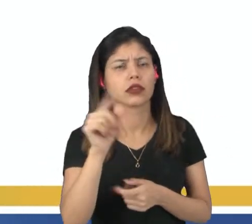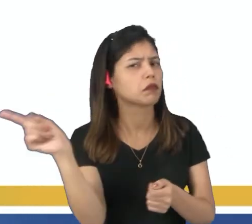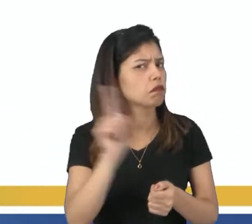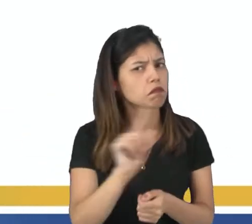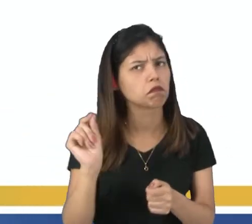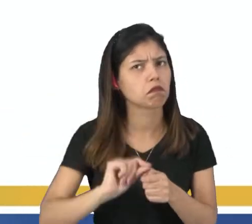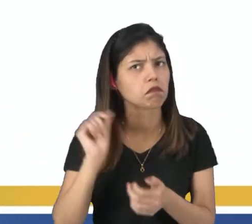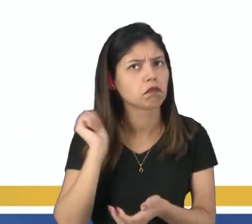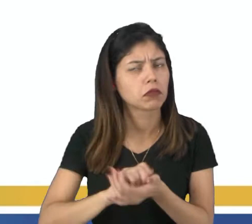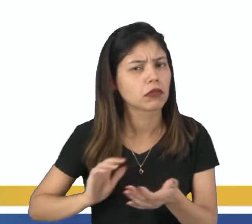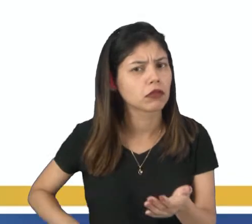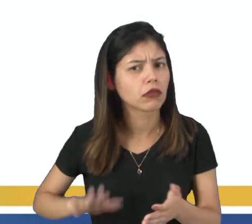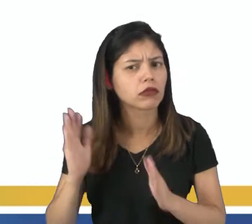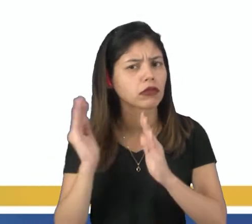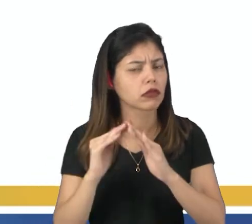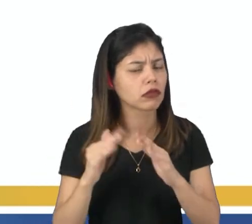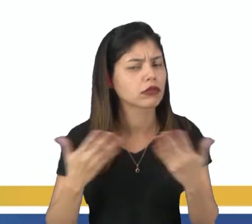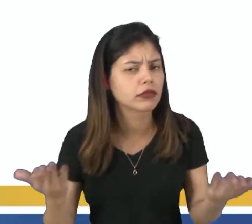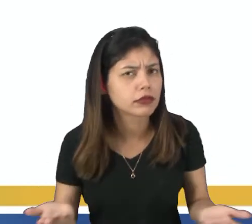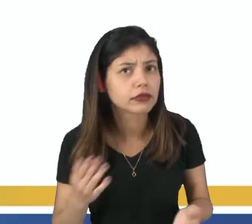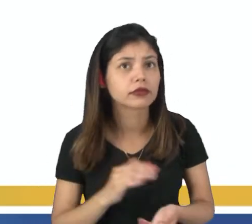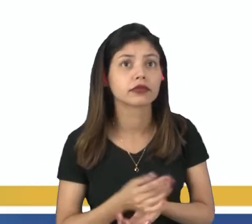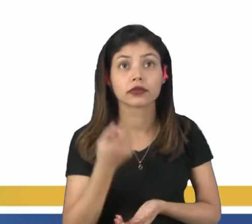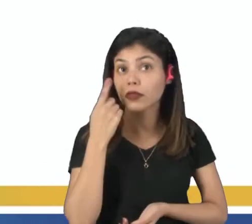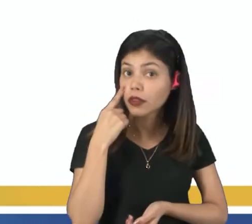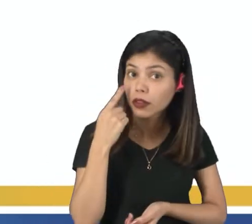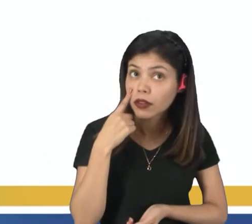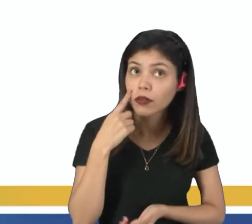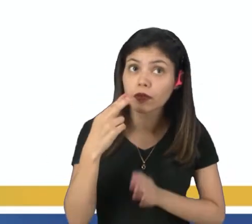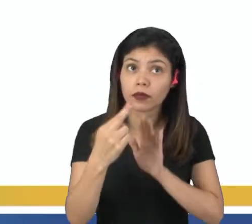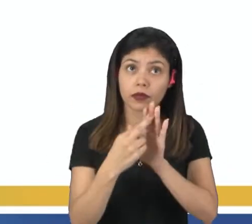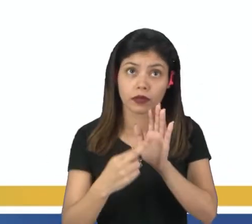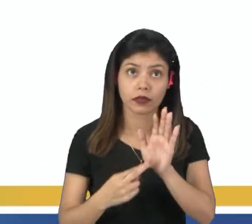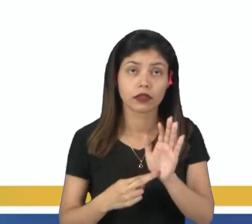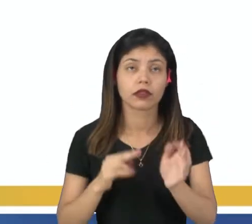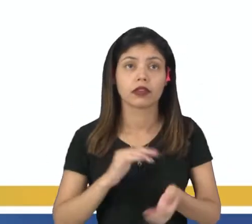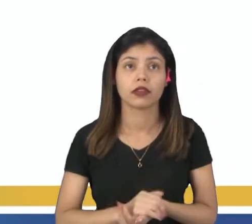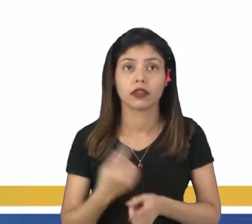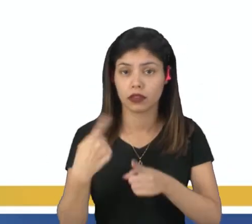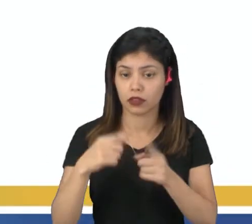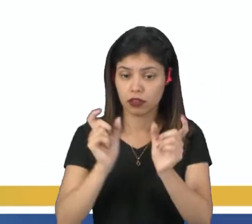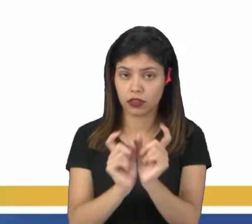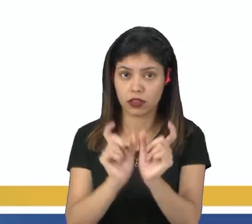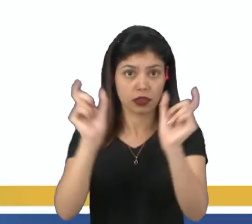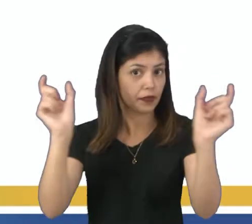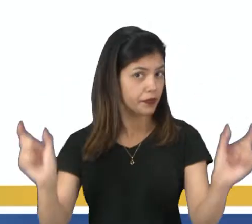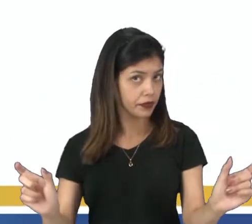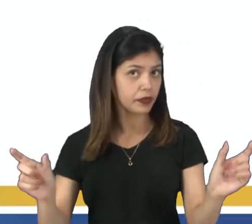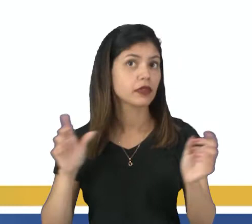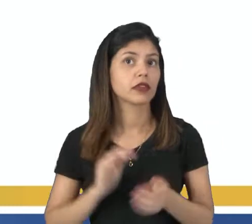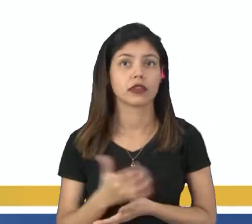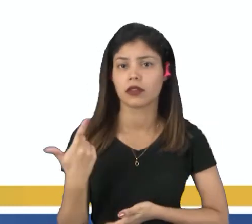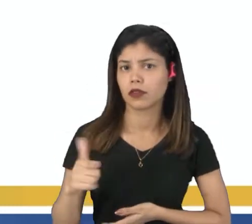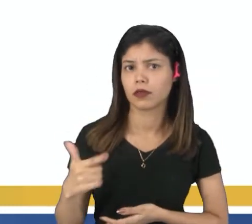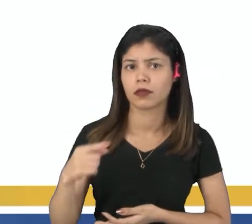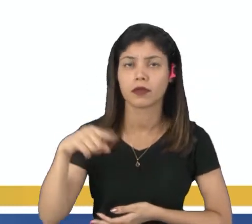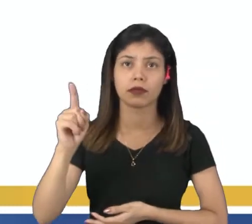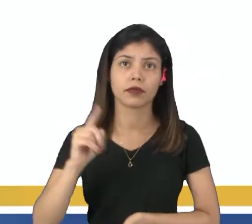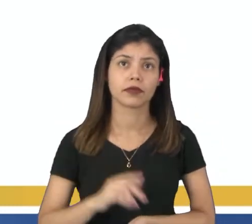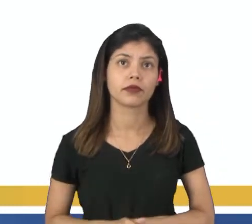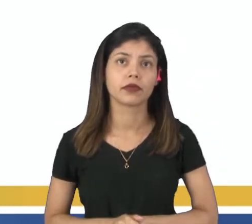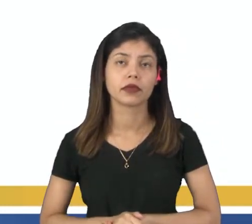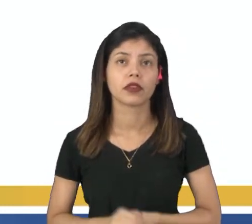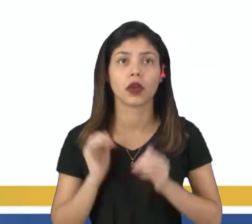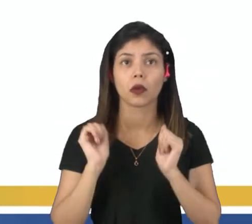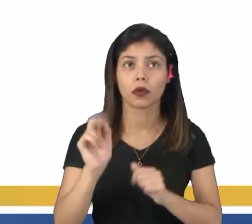você não fez os trabalhos de casa?" Observe agora a regra. Porquê separado e sem acento.